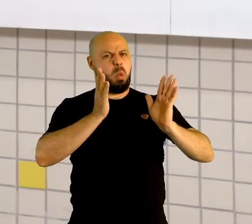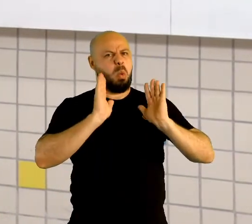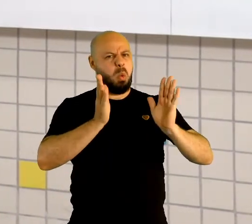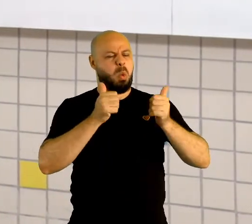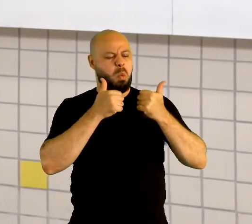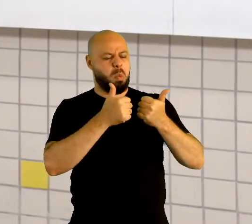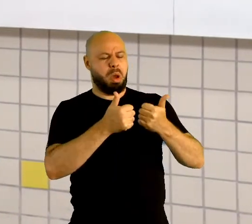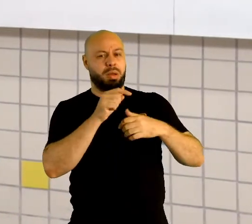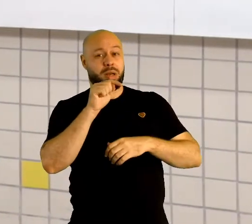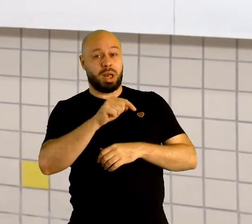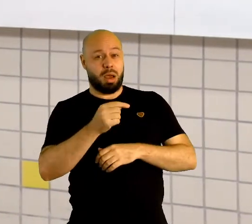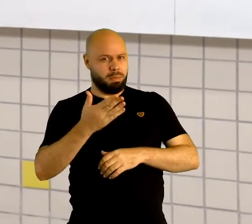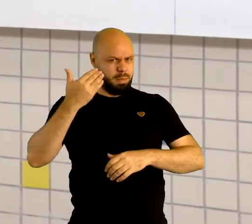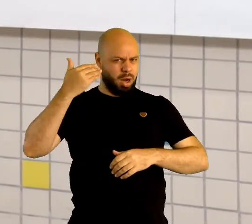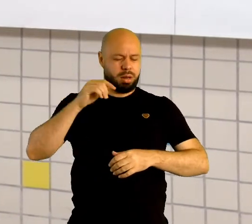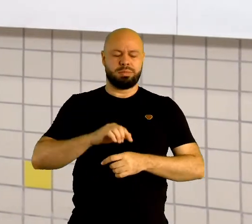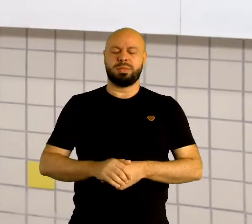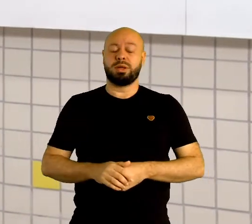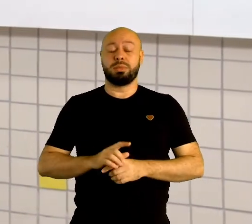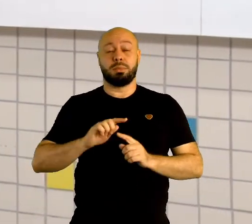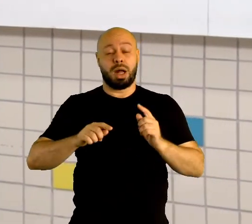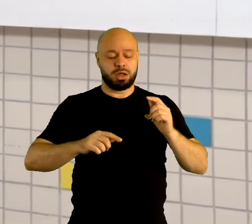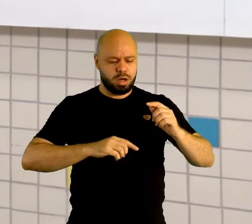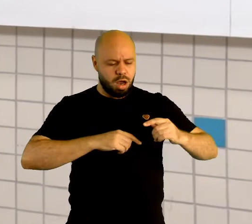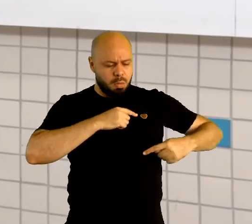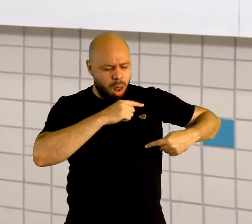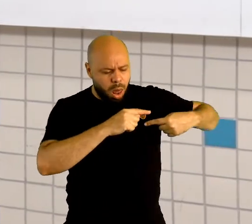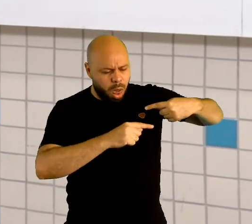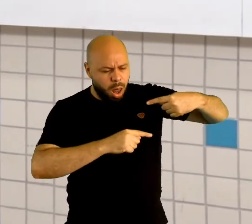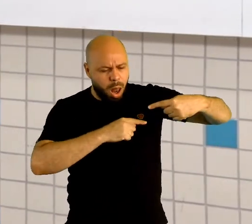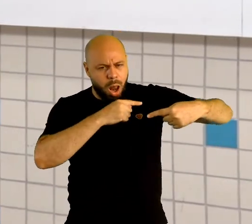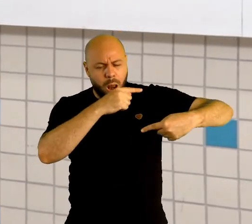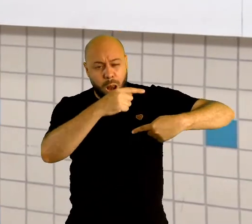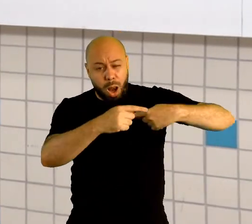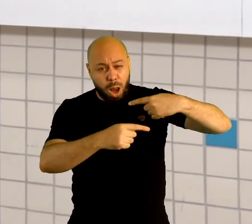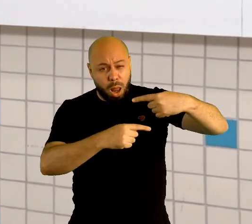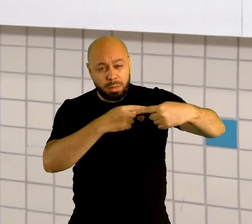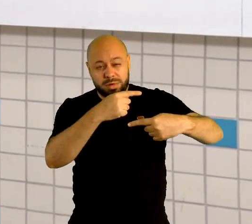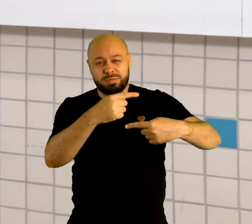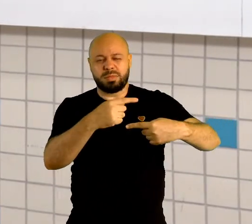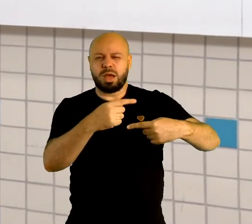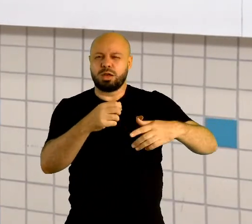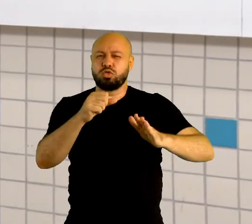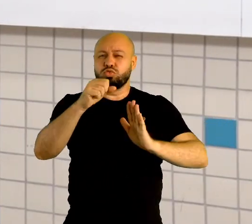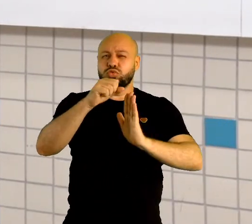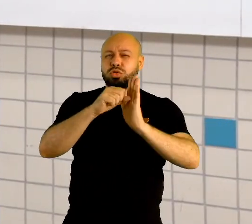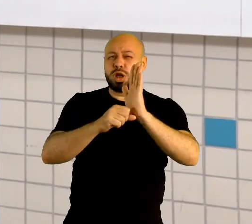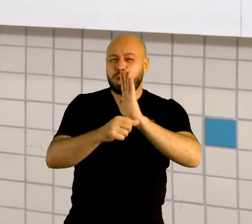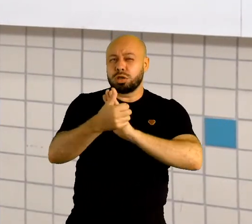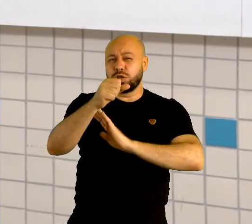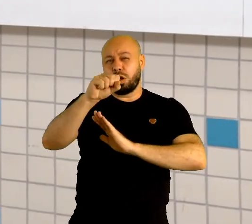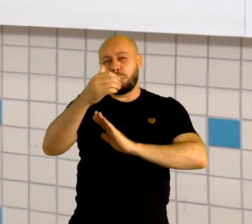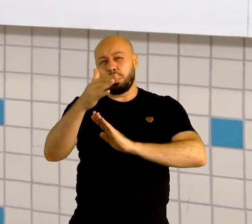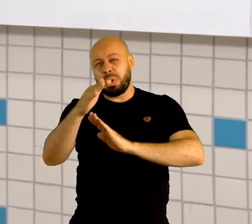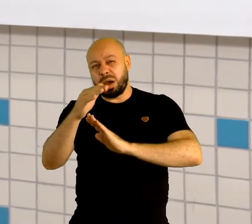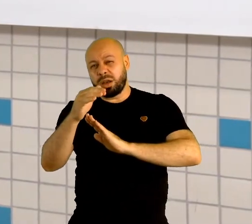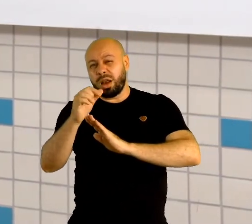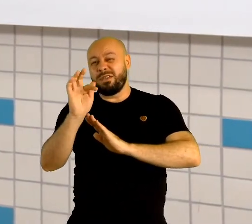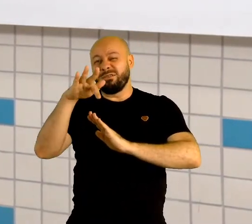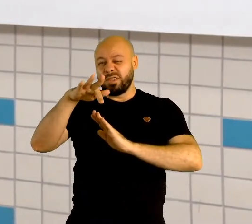passar dos anos, e muitos anos, né? Lá no finalzinho do século XIX, aconteceu a